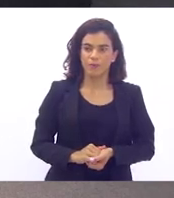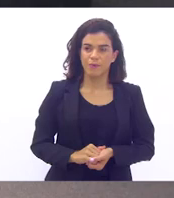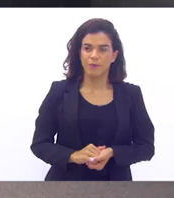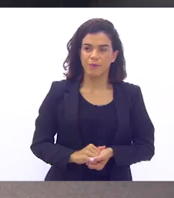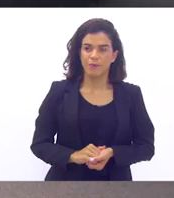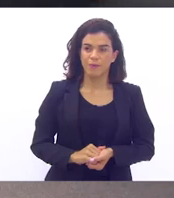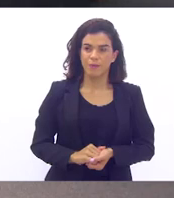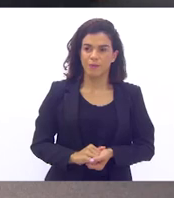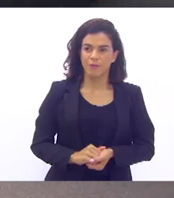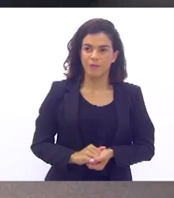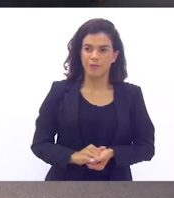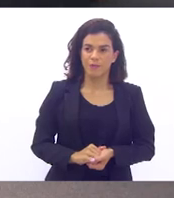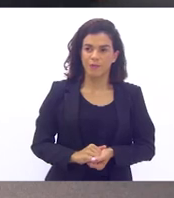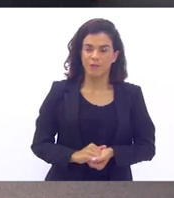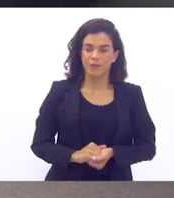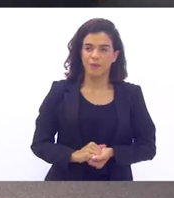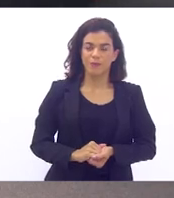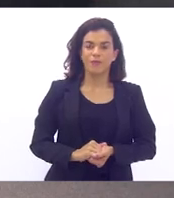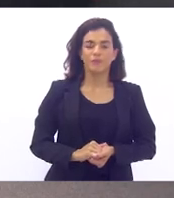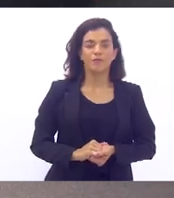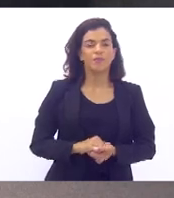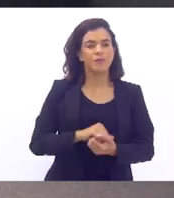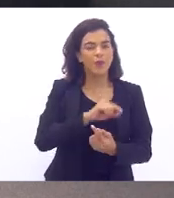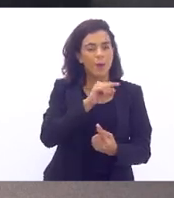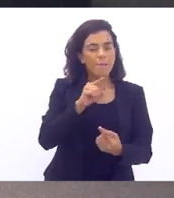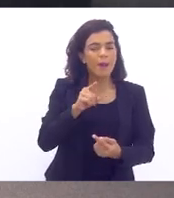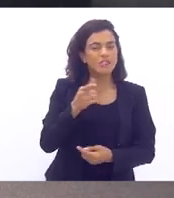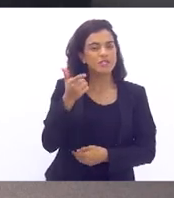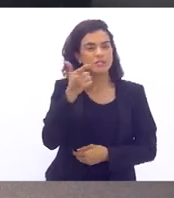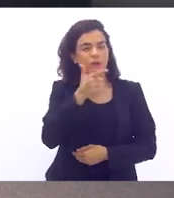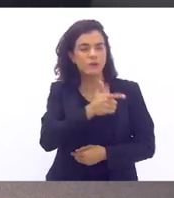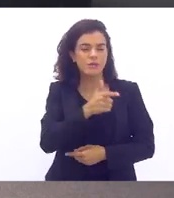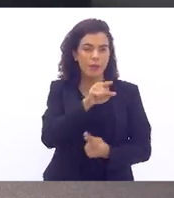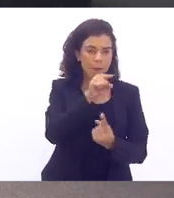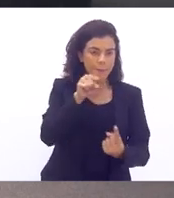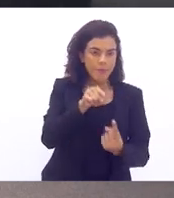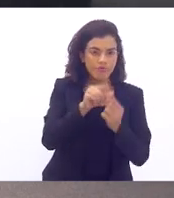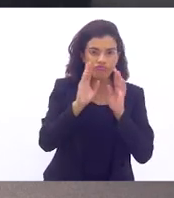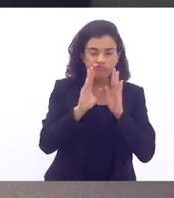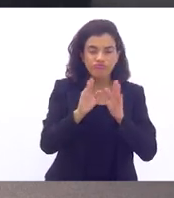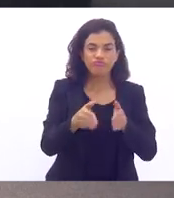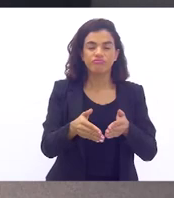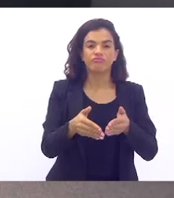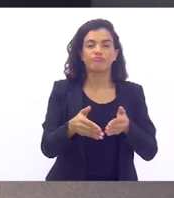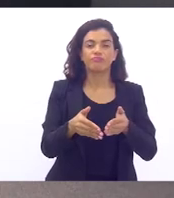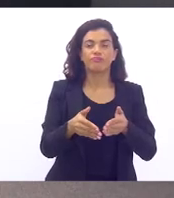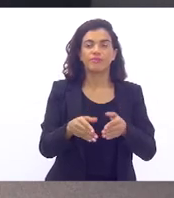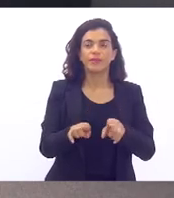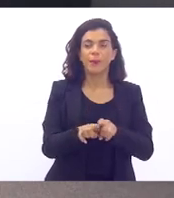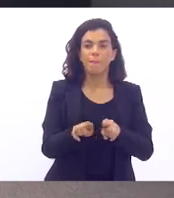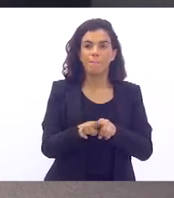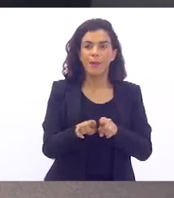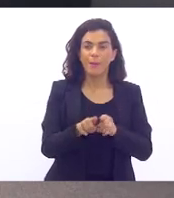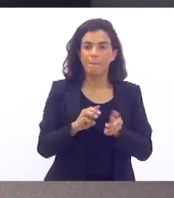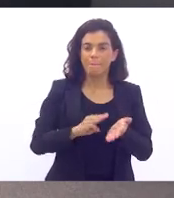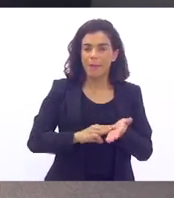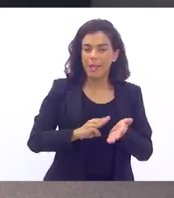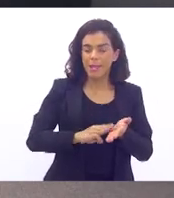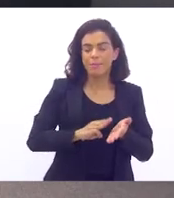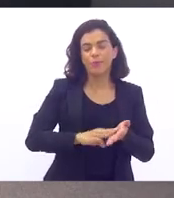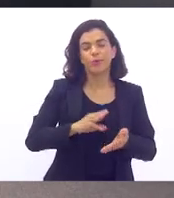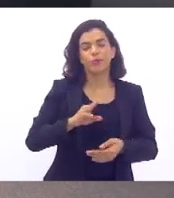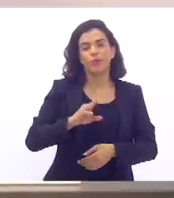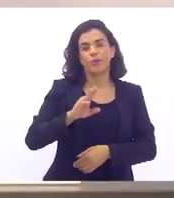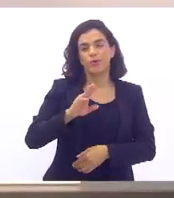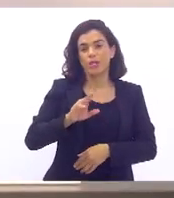para gente dar o objetividade aqui eu vou passar a palavra primeiro ao presidente da Comissão da pessoa com deficiência